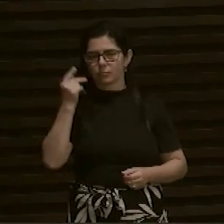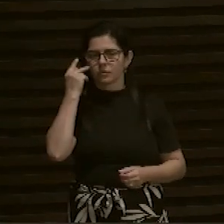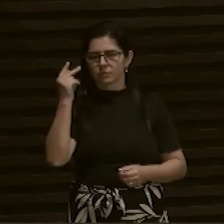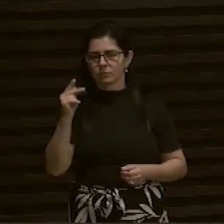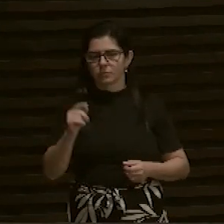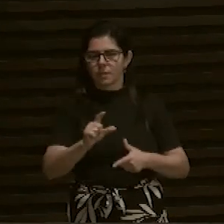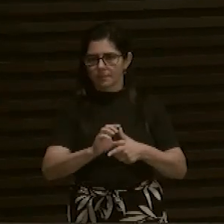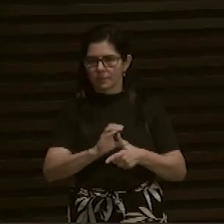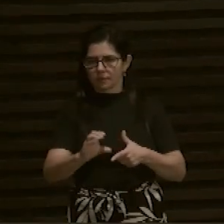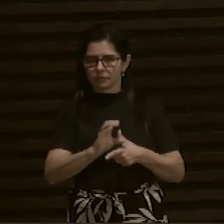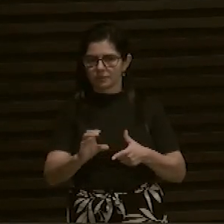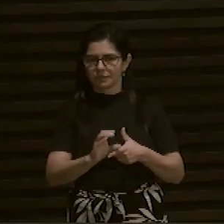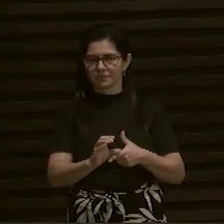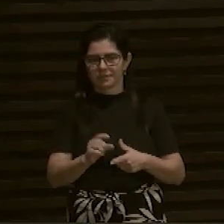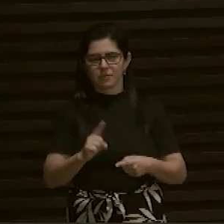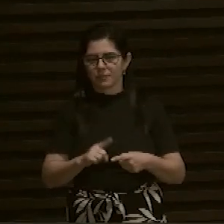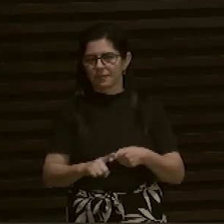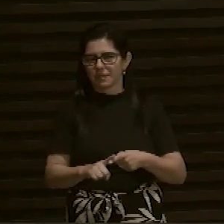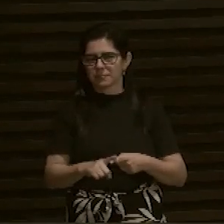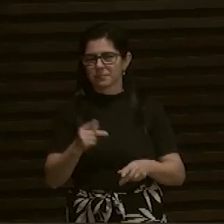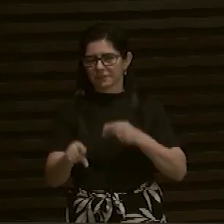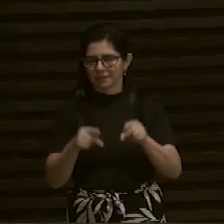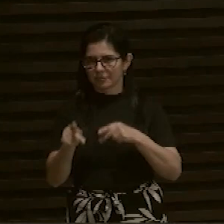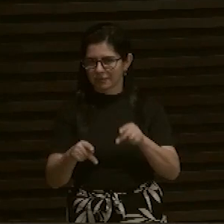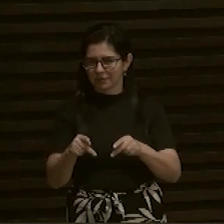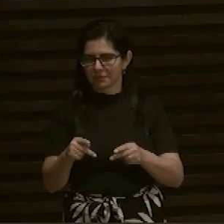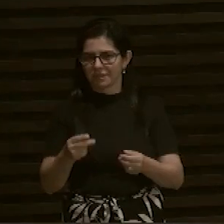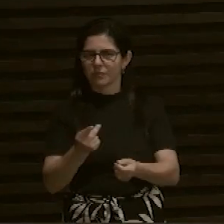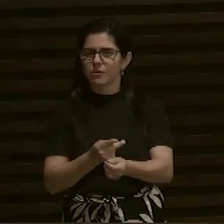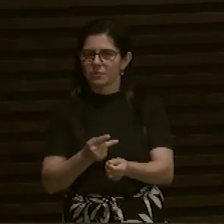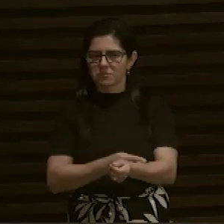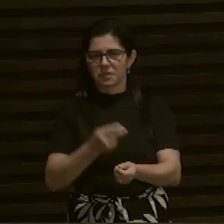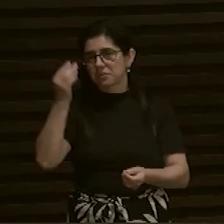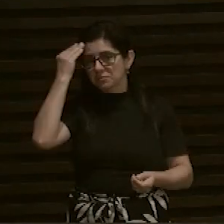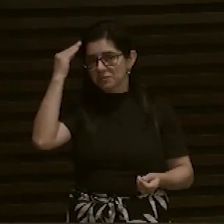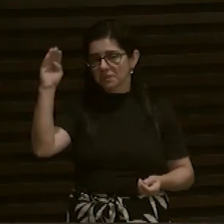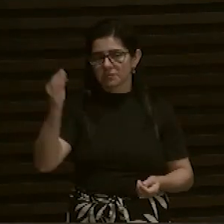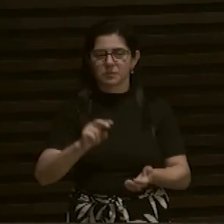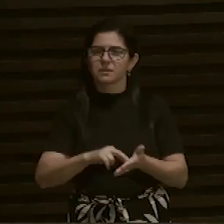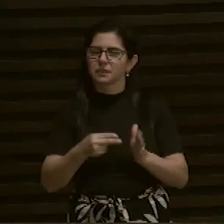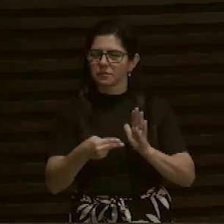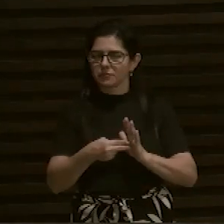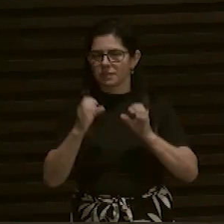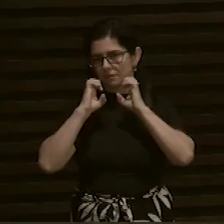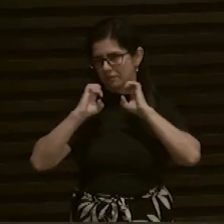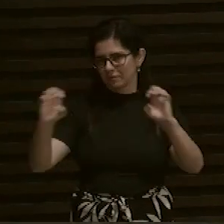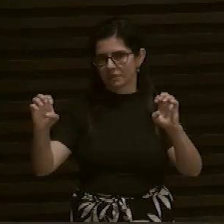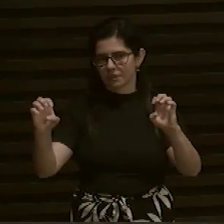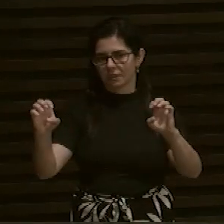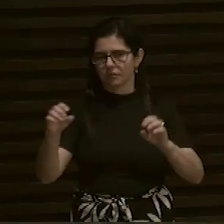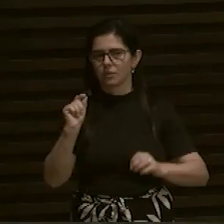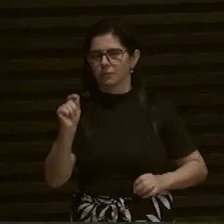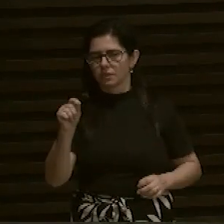errando sobre a natureza do evangelho, o que é o evangelho, sobre o papel dos líderes e pregadores, o que são os homens, e sobre